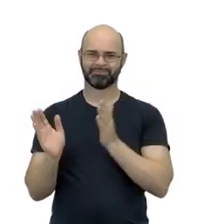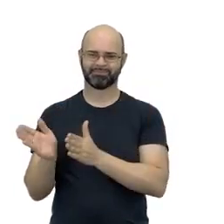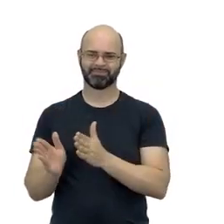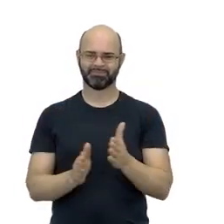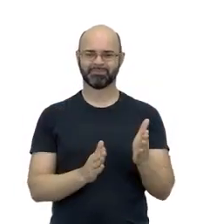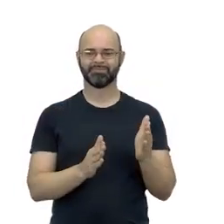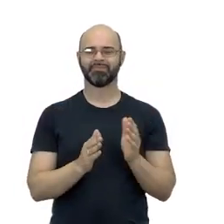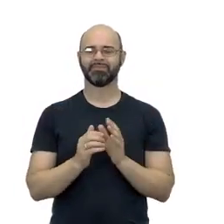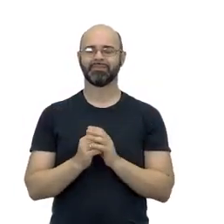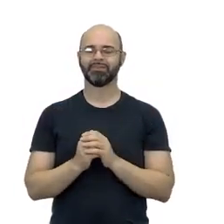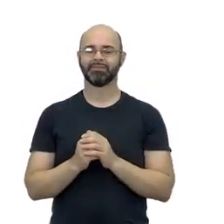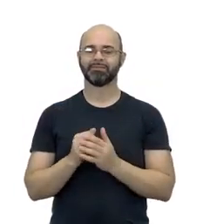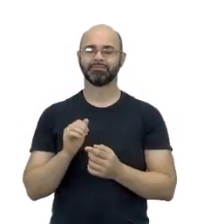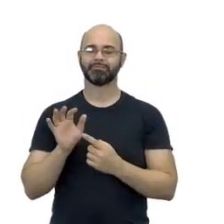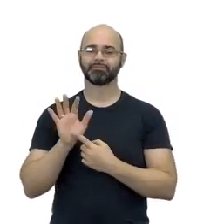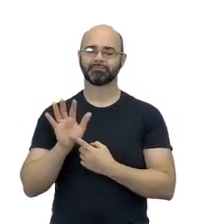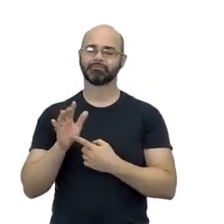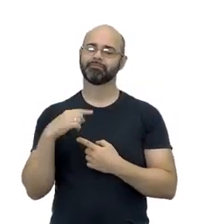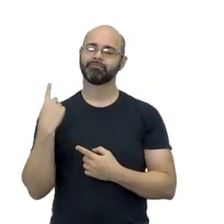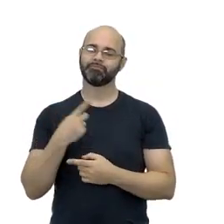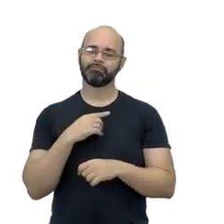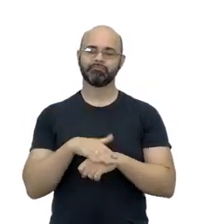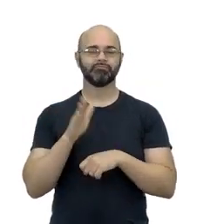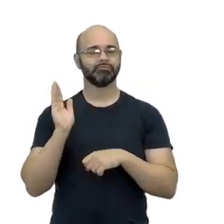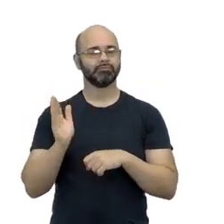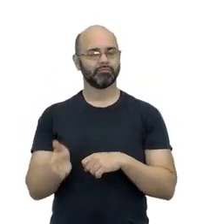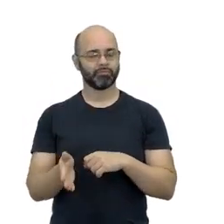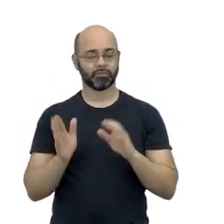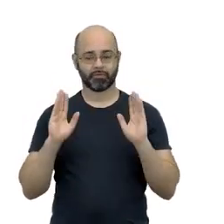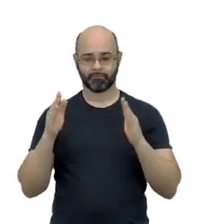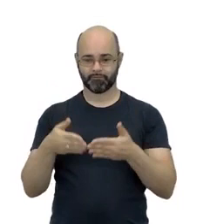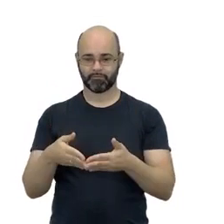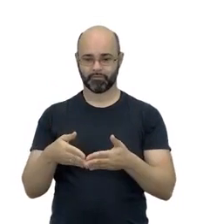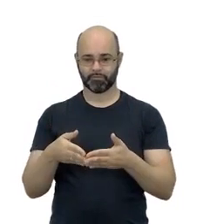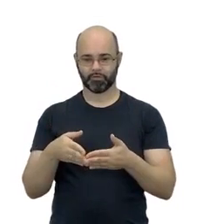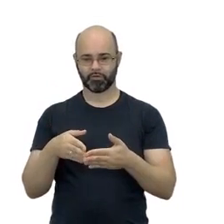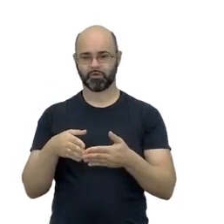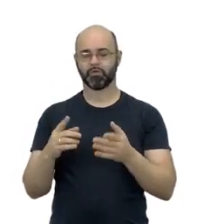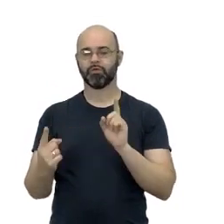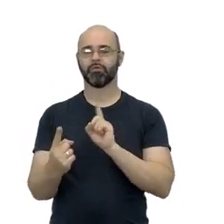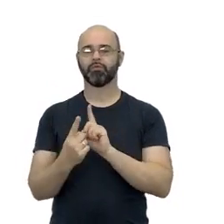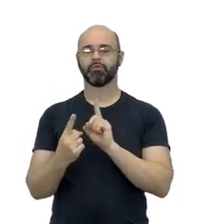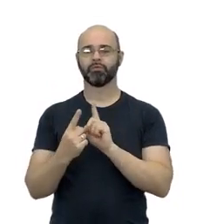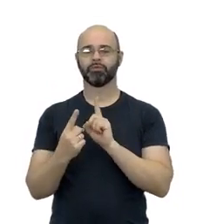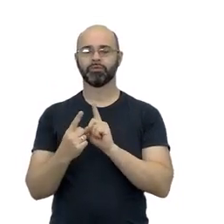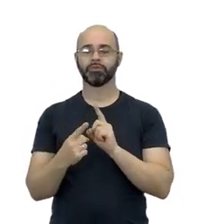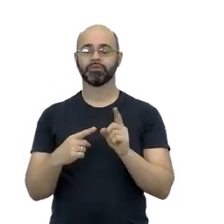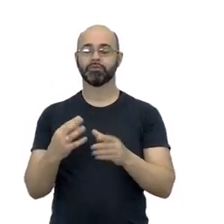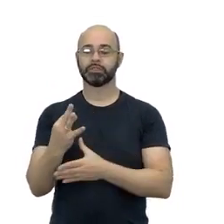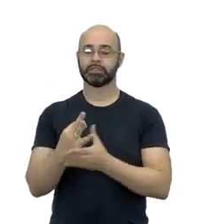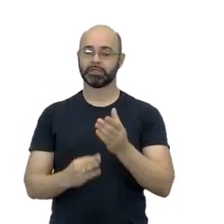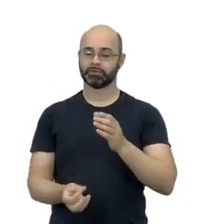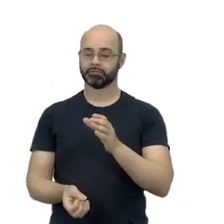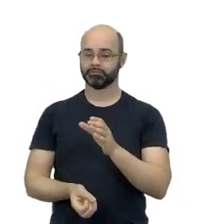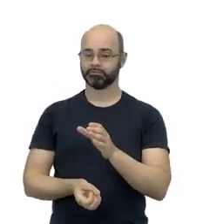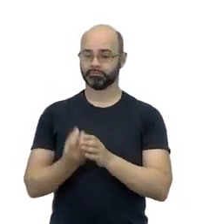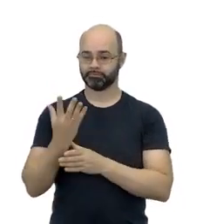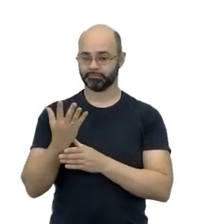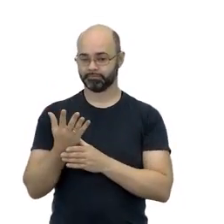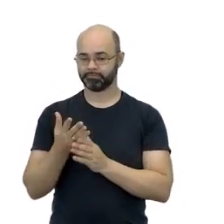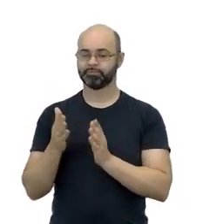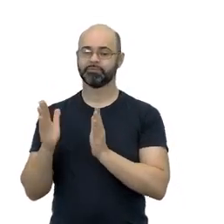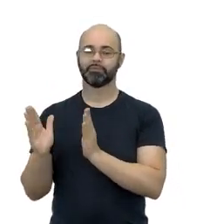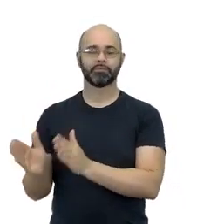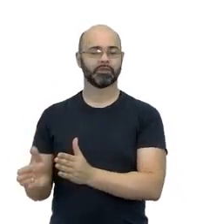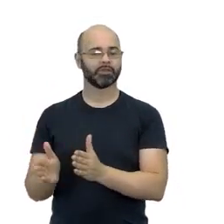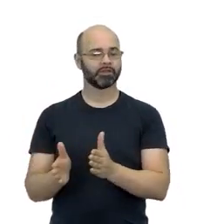e, portanto, nós já discutimos como focos formativos a produção de texto, né, e as